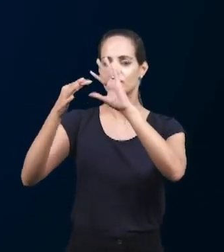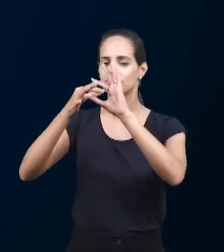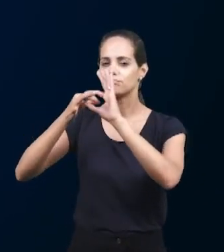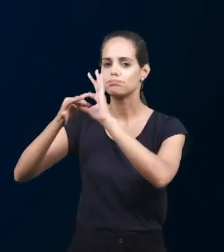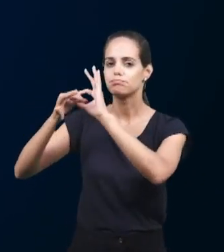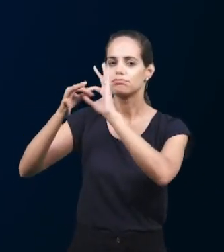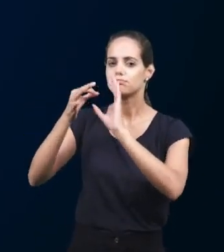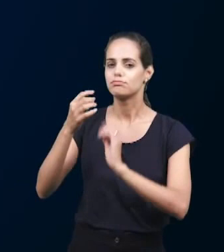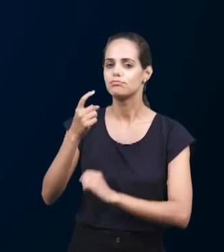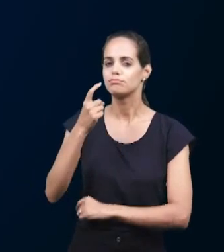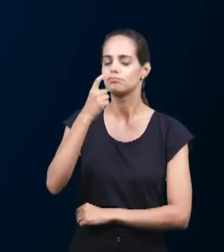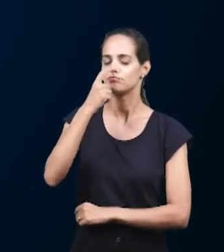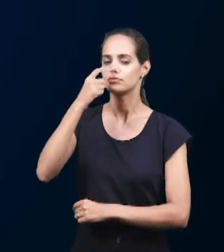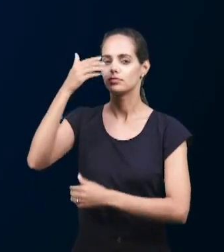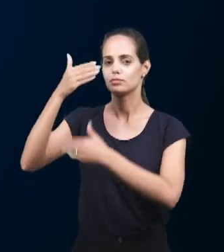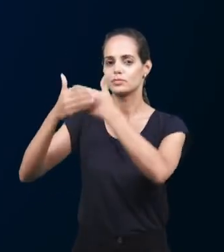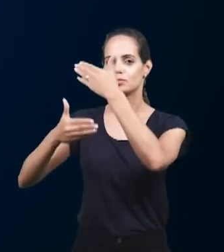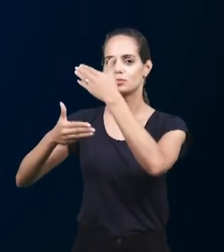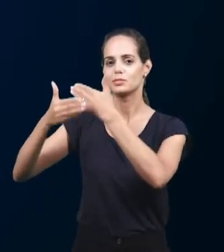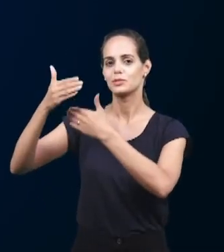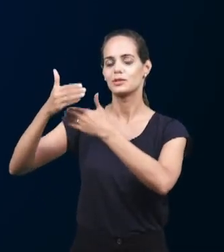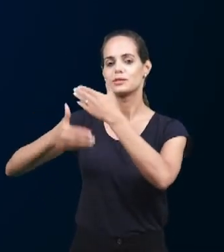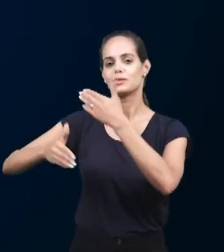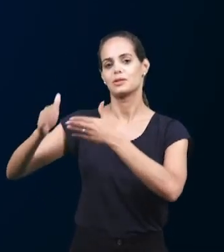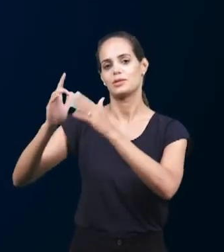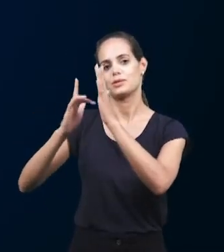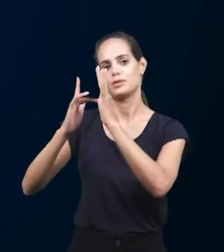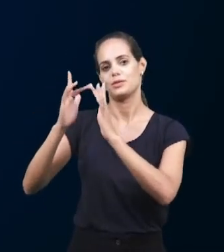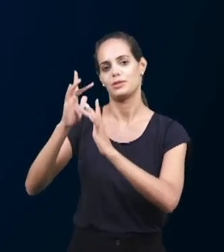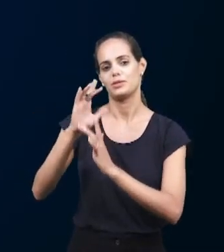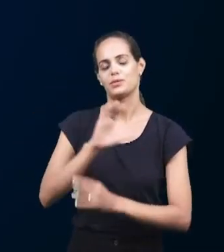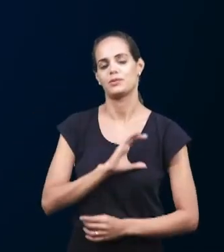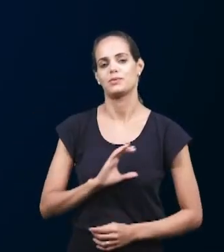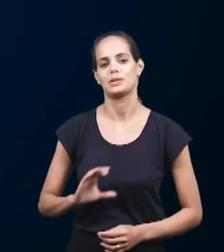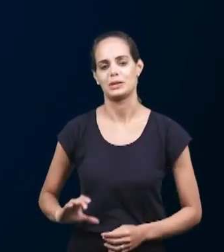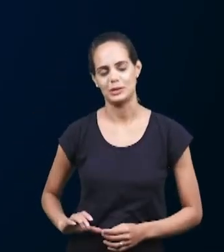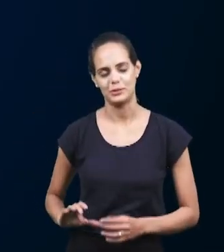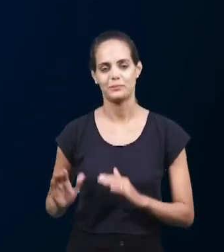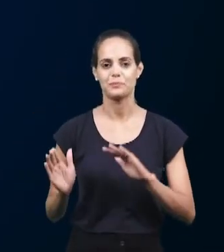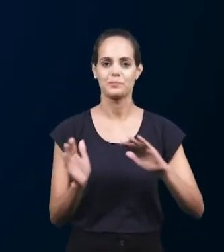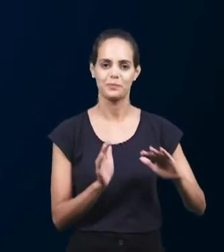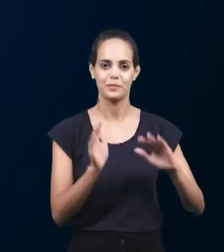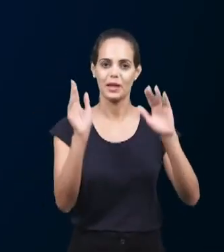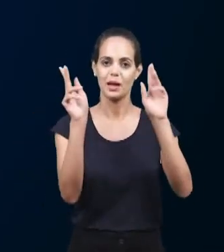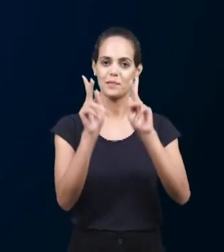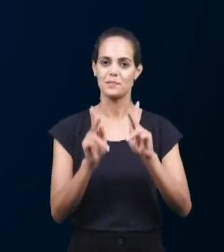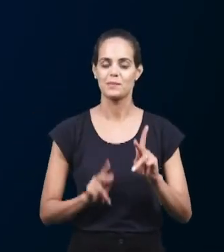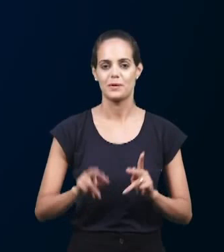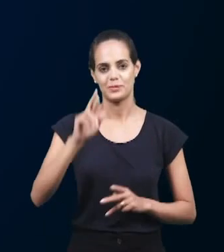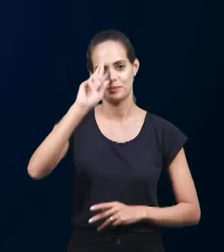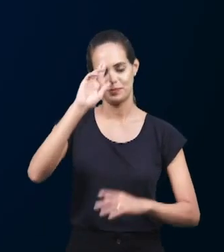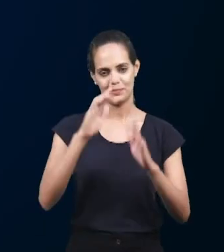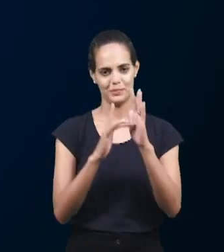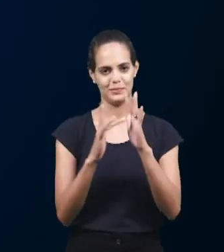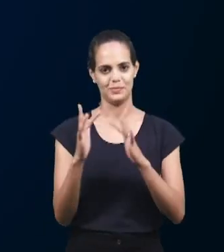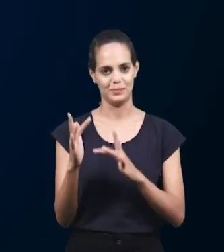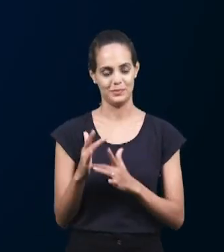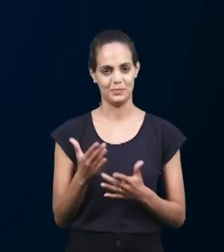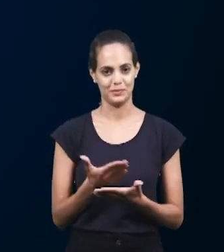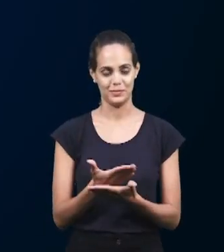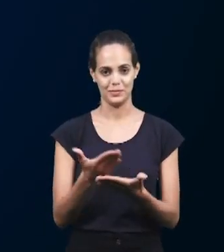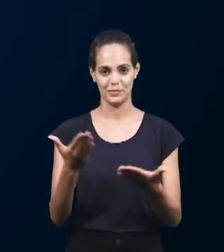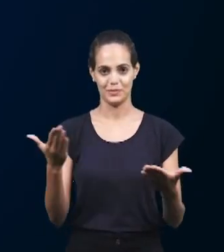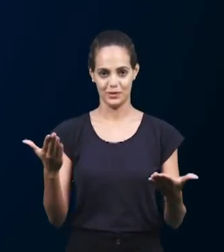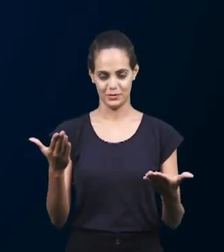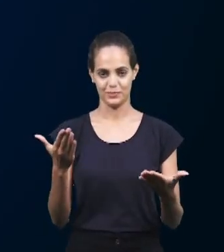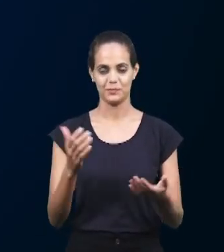santidade na presença de Jesus Cristo. A paz do Senhor, irmãos, em resposta à primeira pergunta, letra